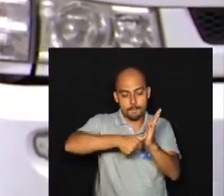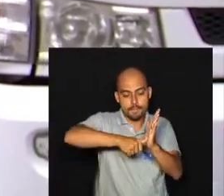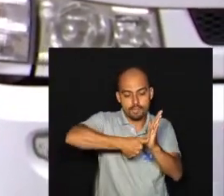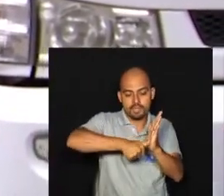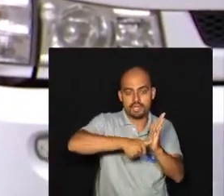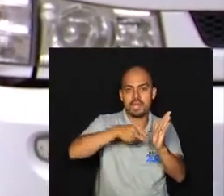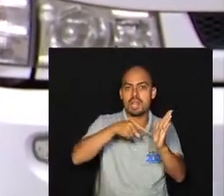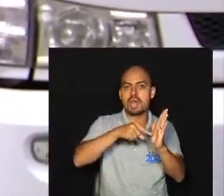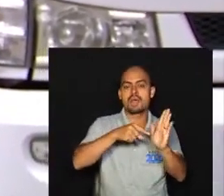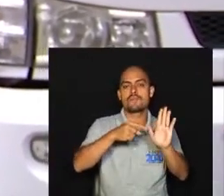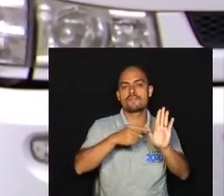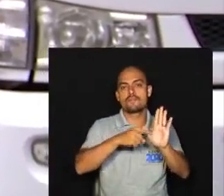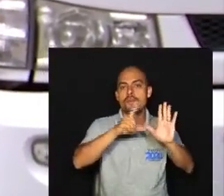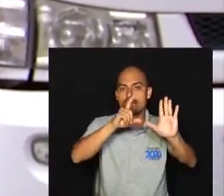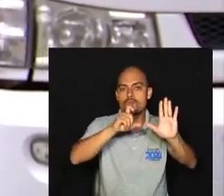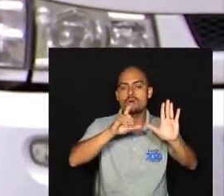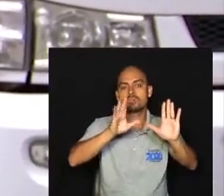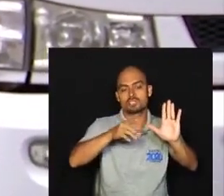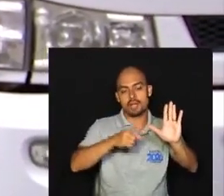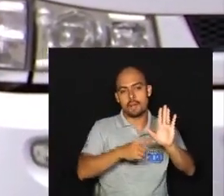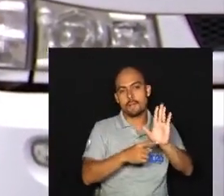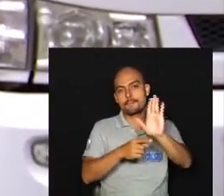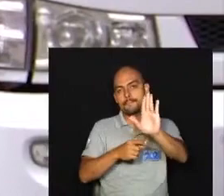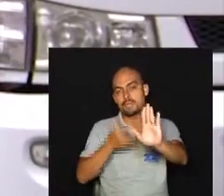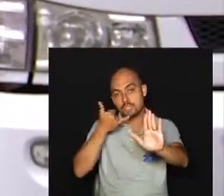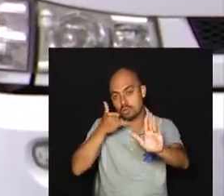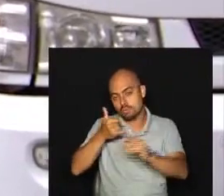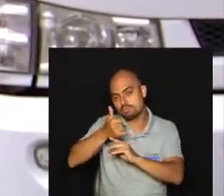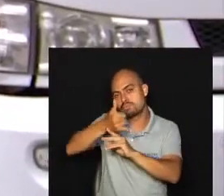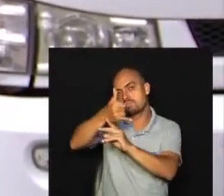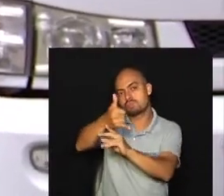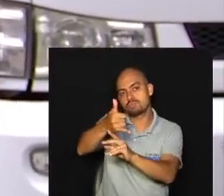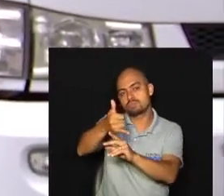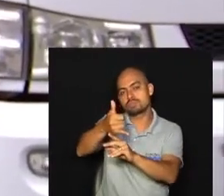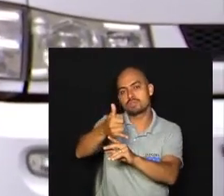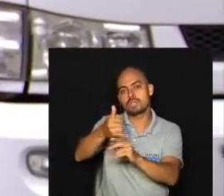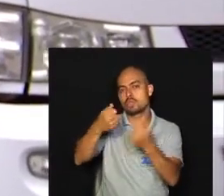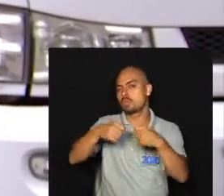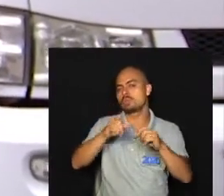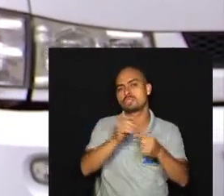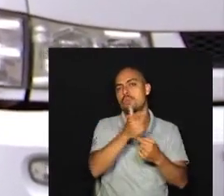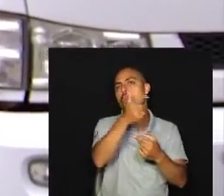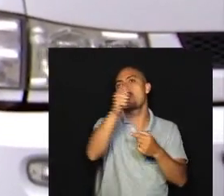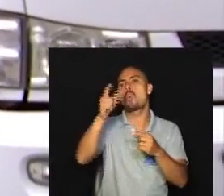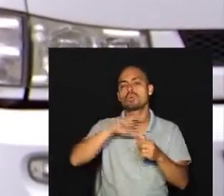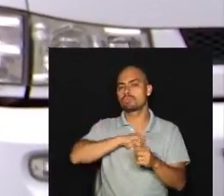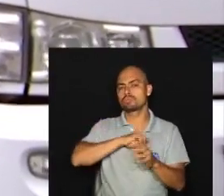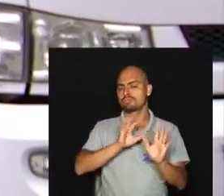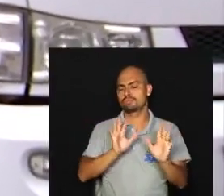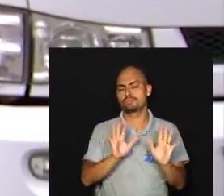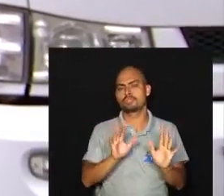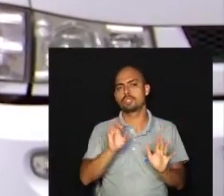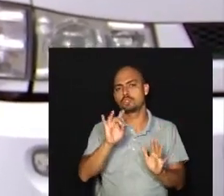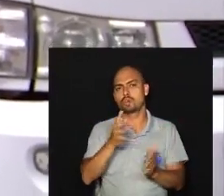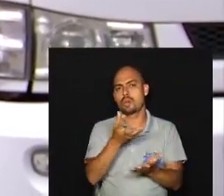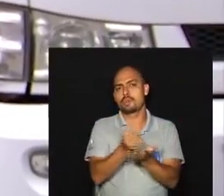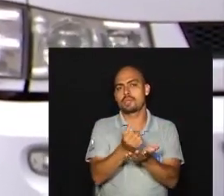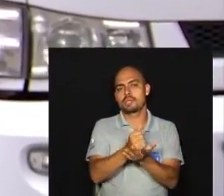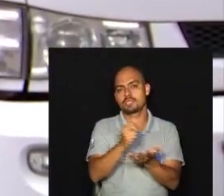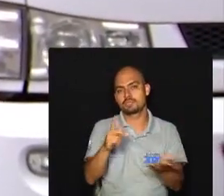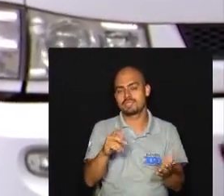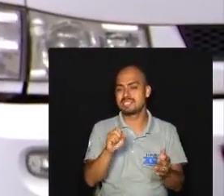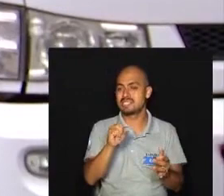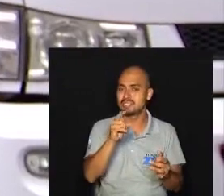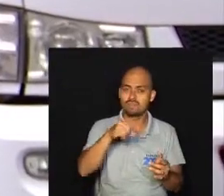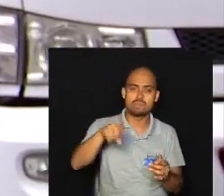dele. Então só mostrando esse aplicativo, ele já vai conseguir se identificar, não há necessidade de apresentar nenhum outro documento. Caso contrário, se ele